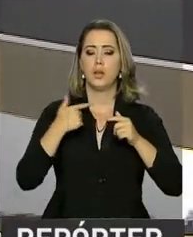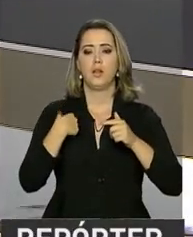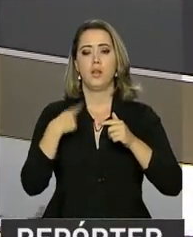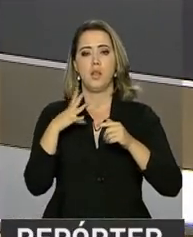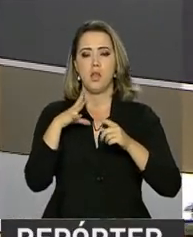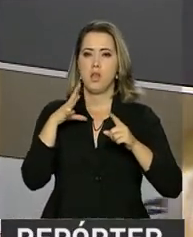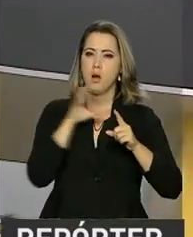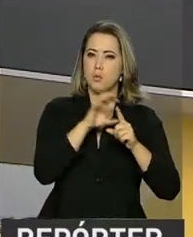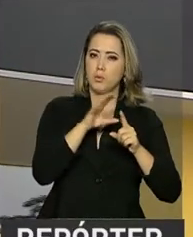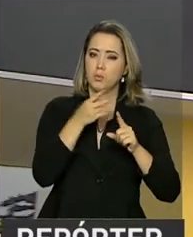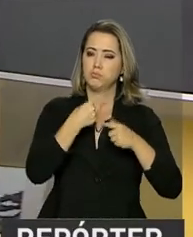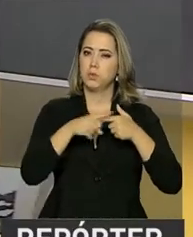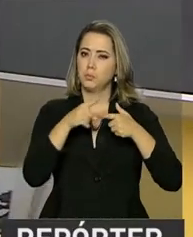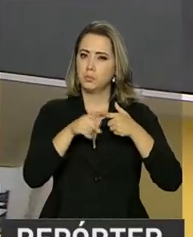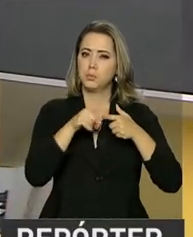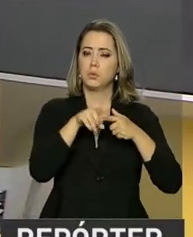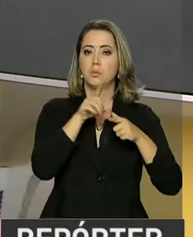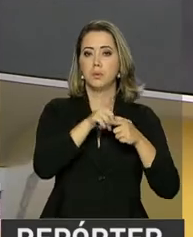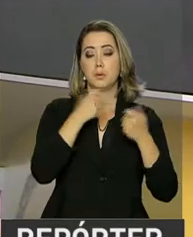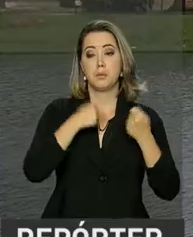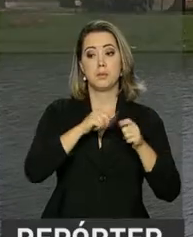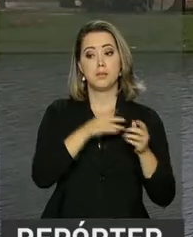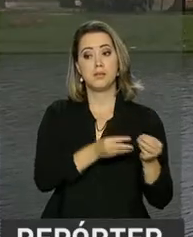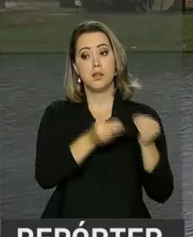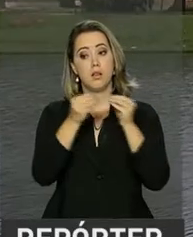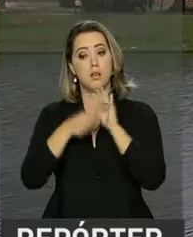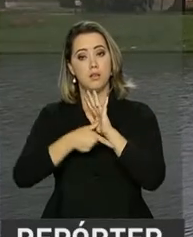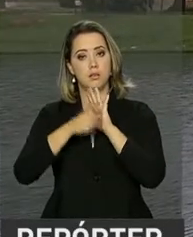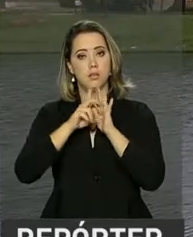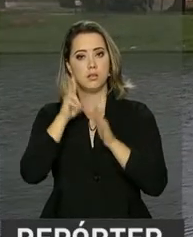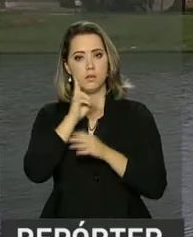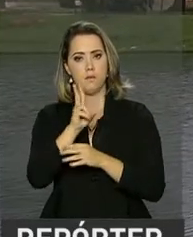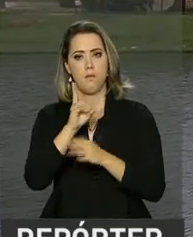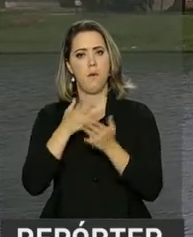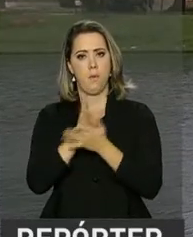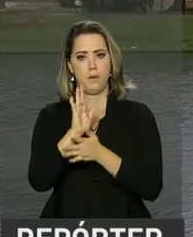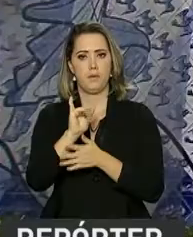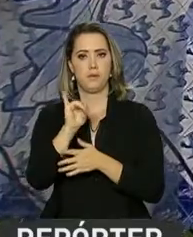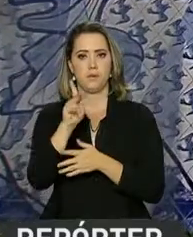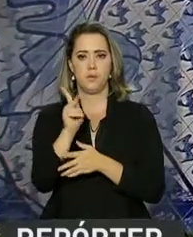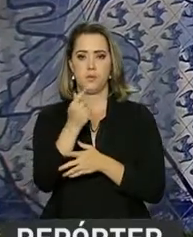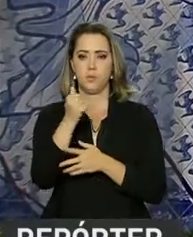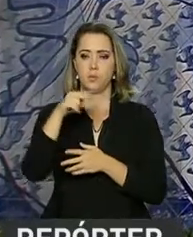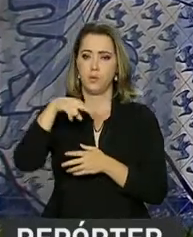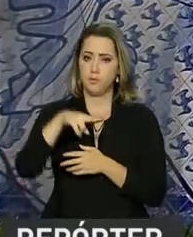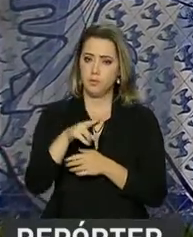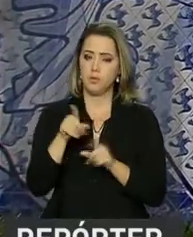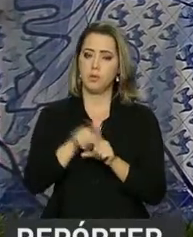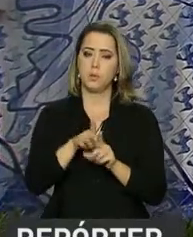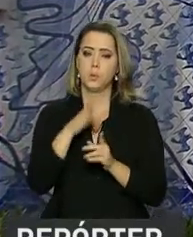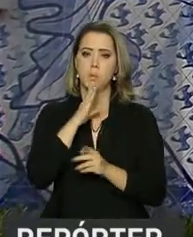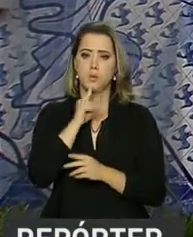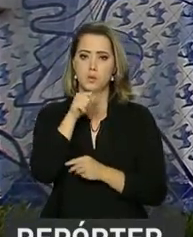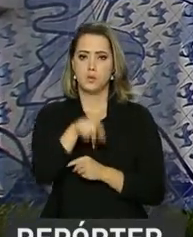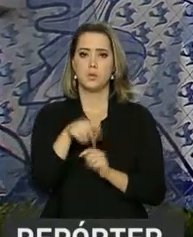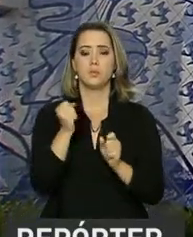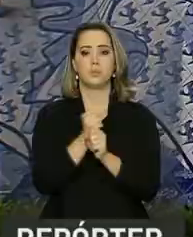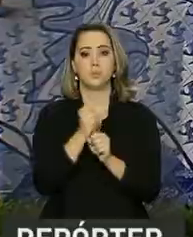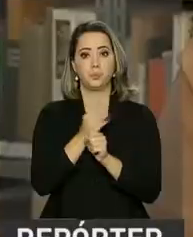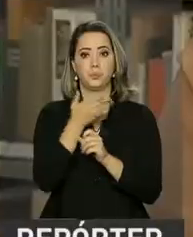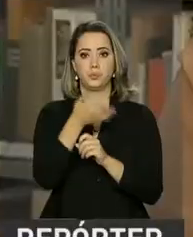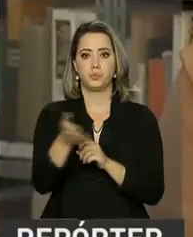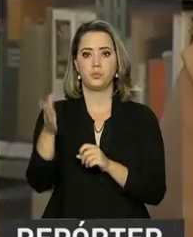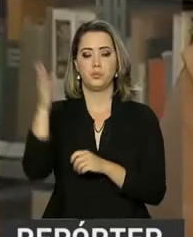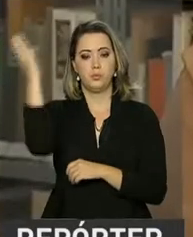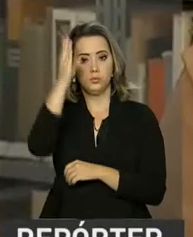obras tombadas deve passar pela avaliação do Instituto. Um reconhecimento da contribuição da obra do arquiteto para a sociedade